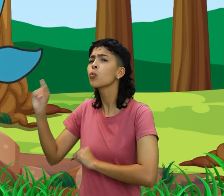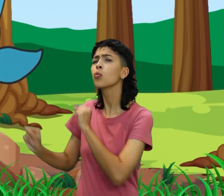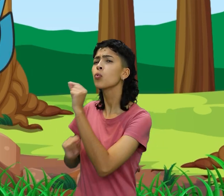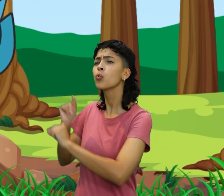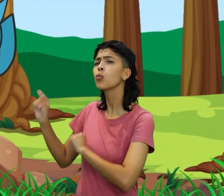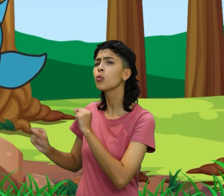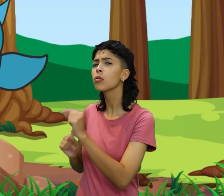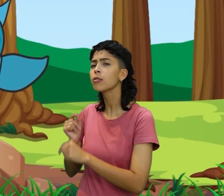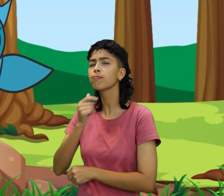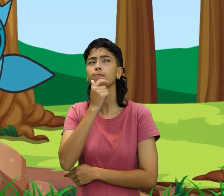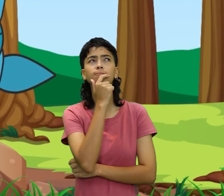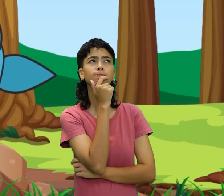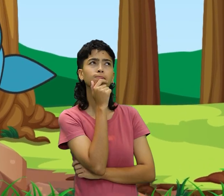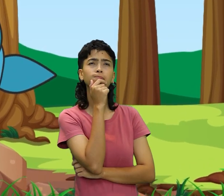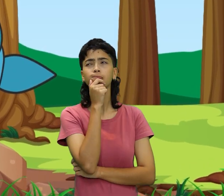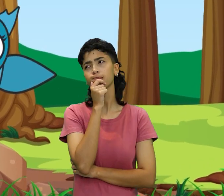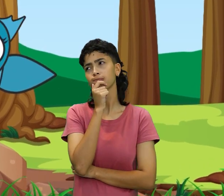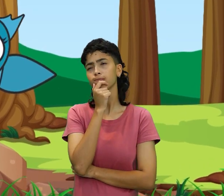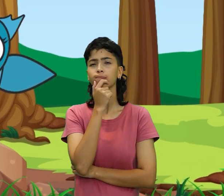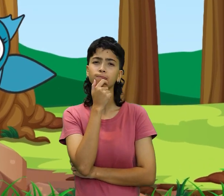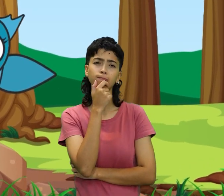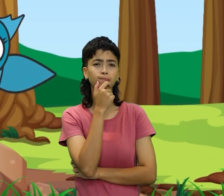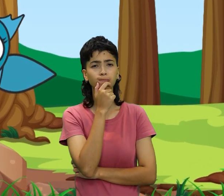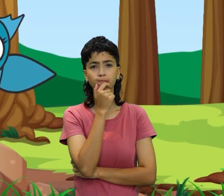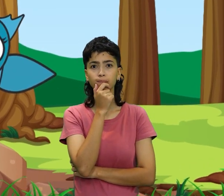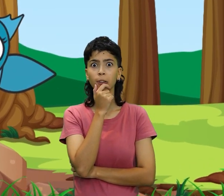falar? De quem é essa sombra?